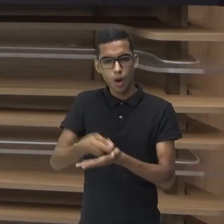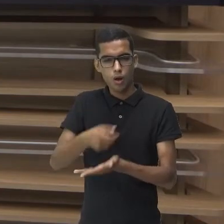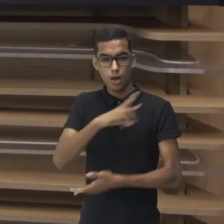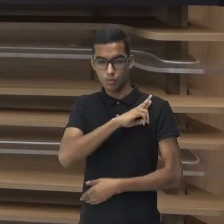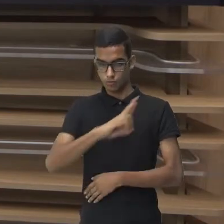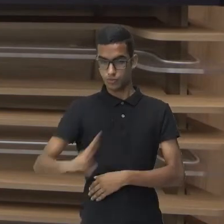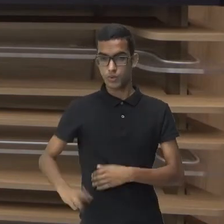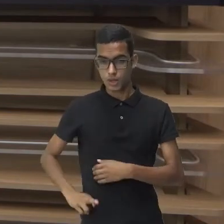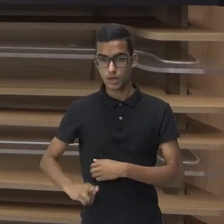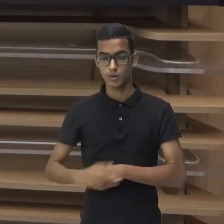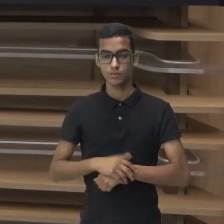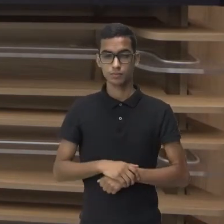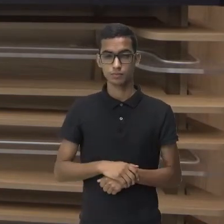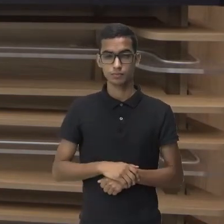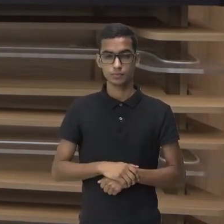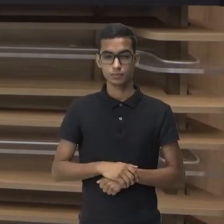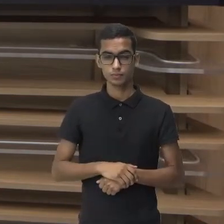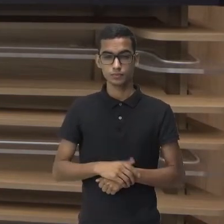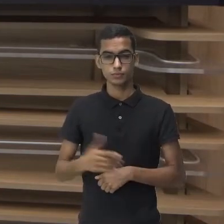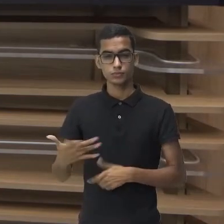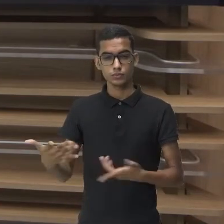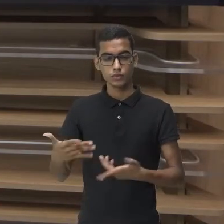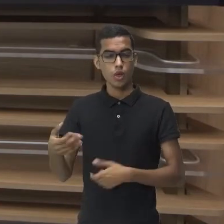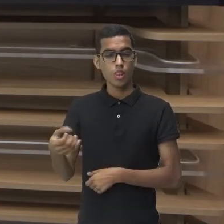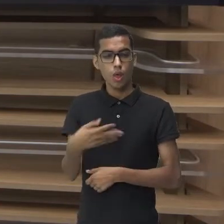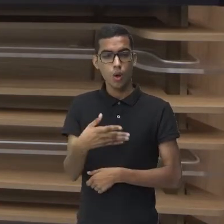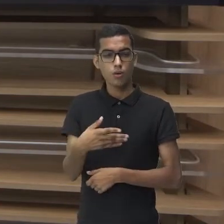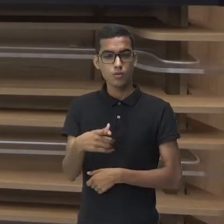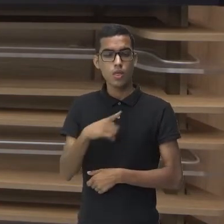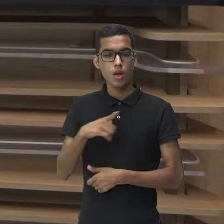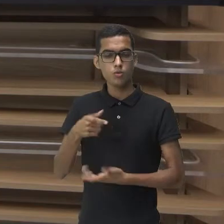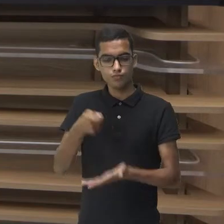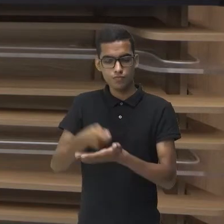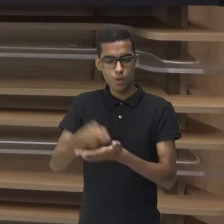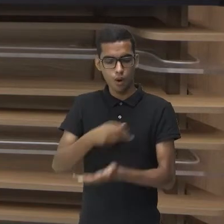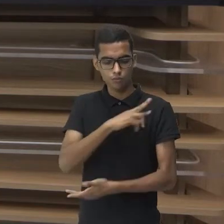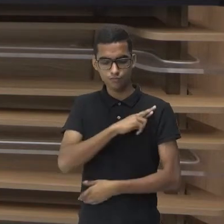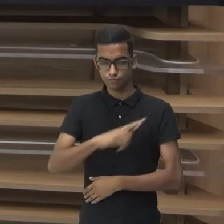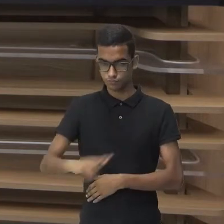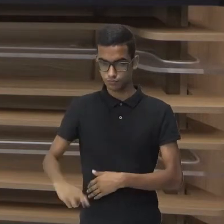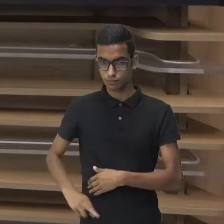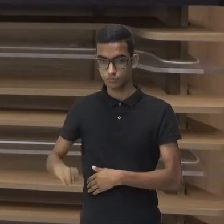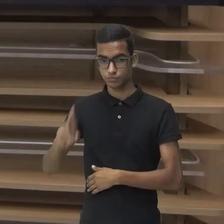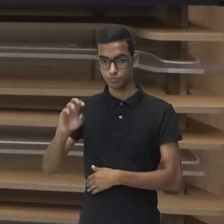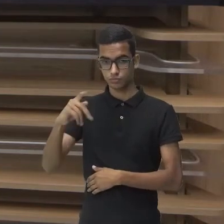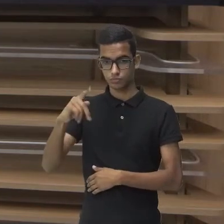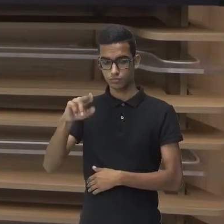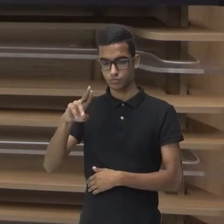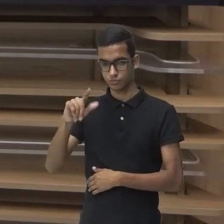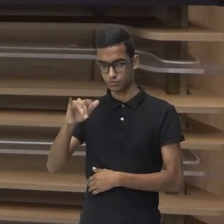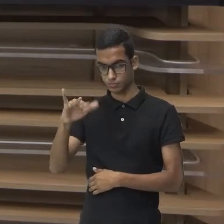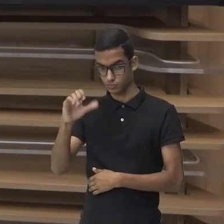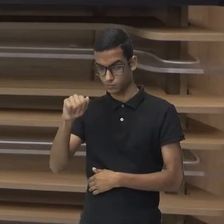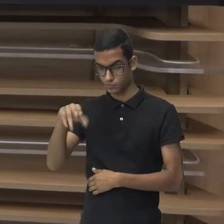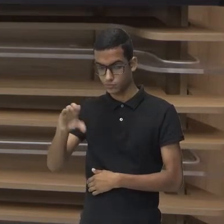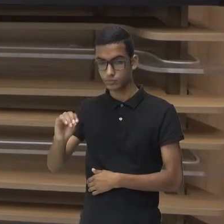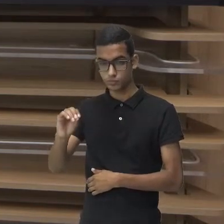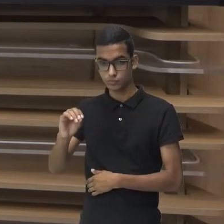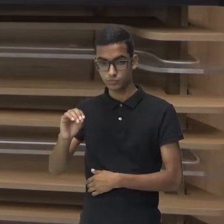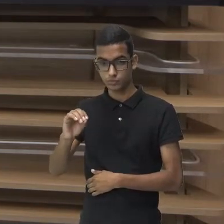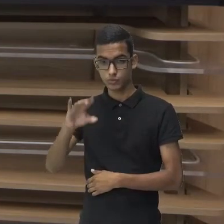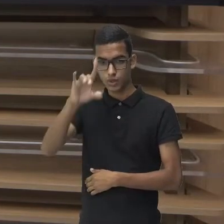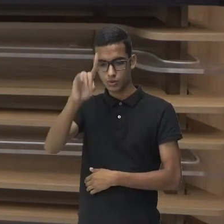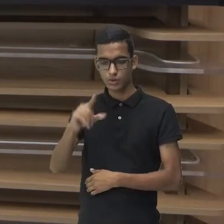dentro da França. A partir de agora, nós vamos ter um regime republicano. Ele seria controlado pelo diretório e